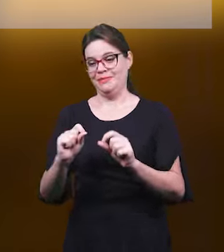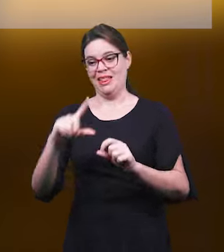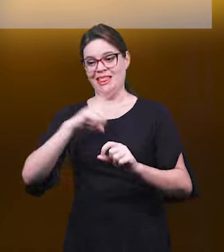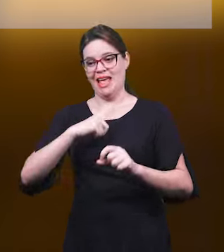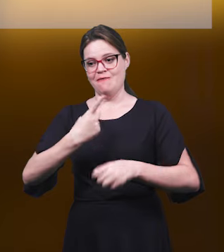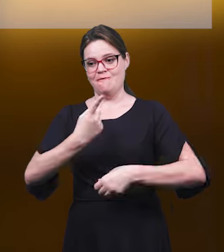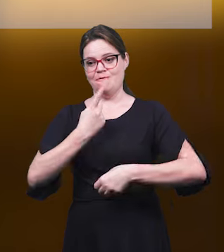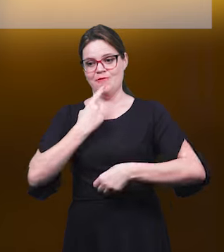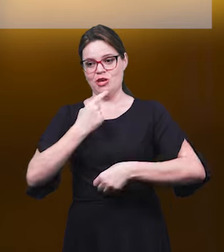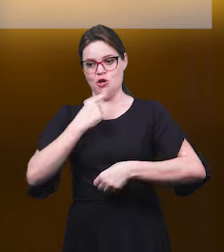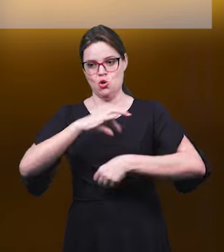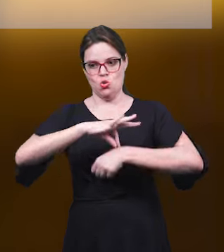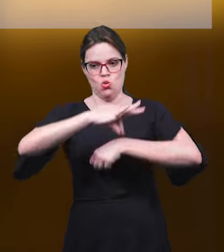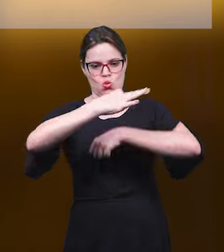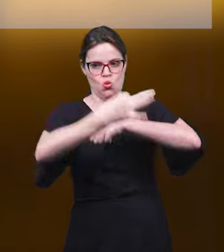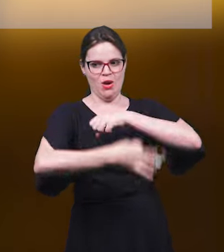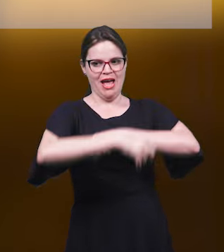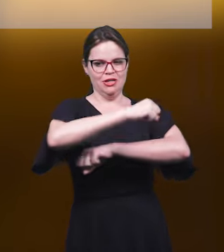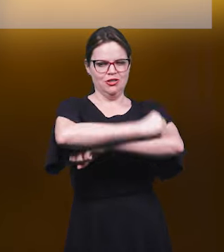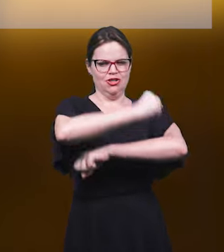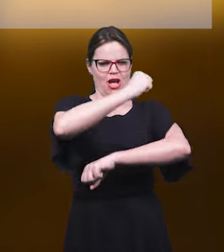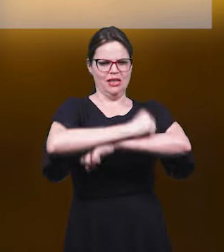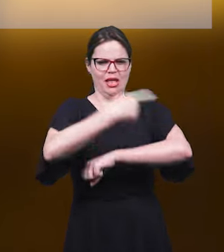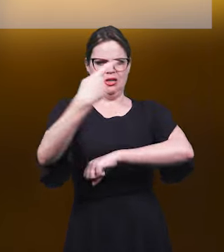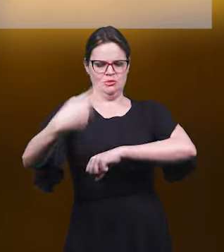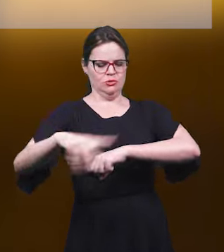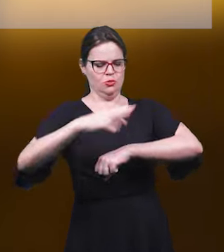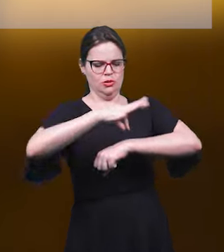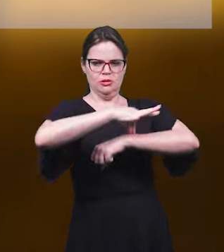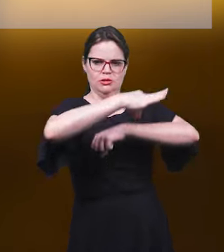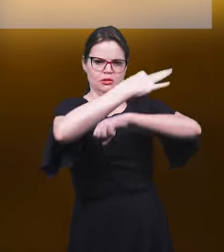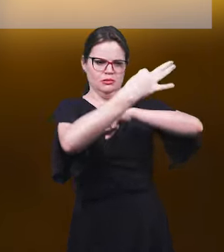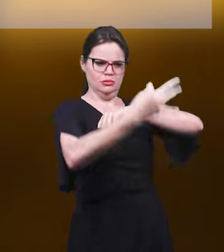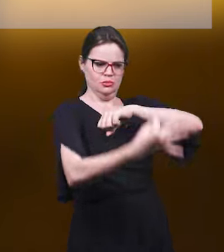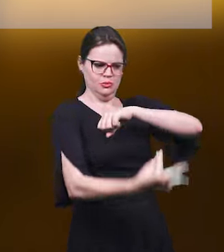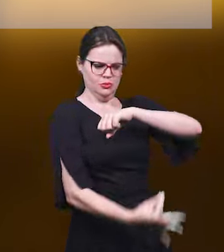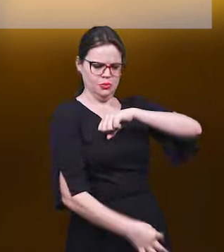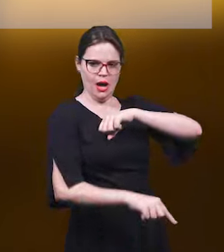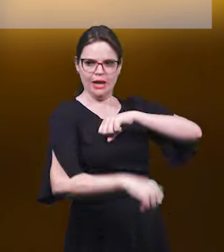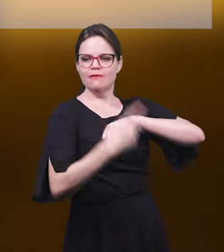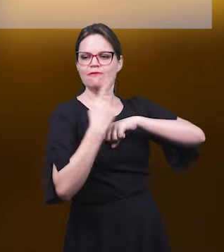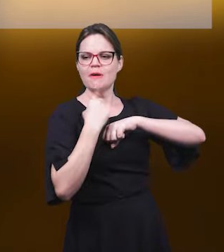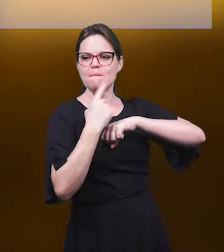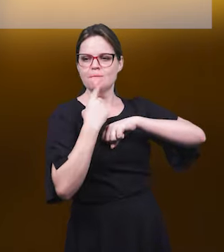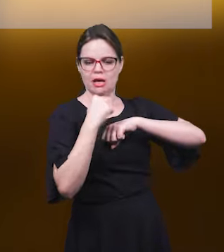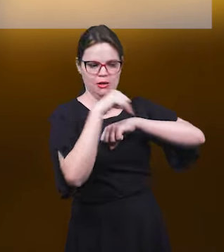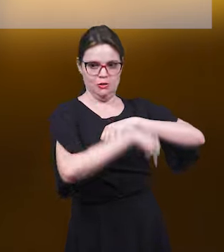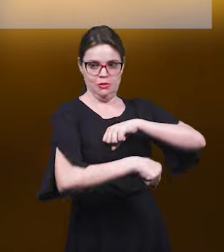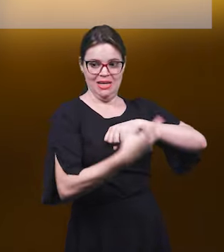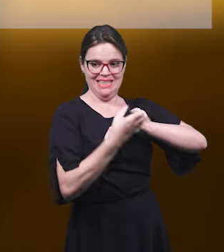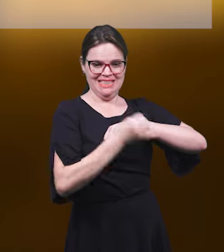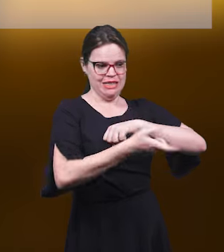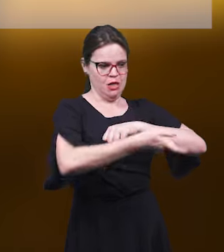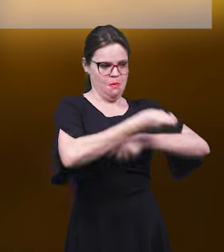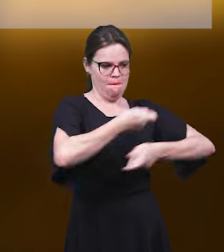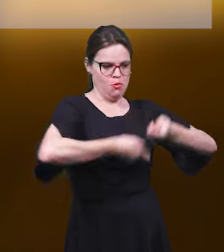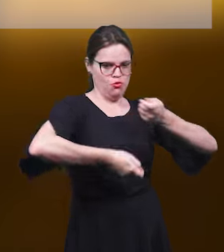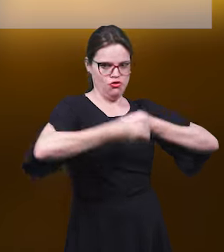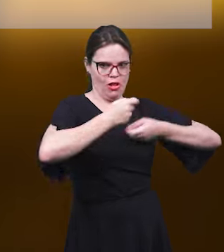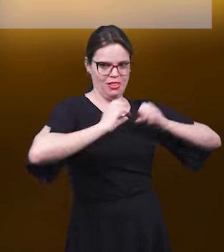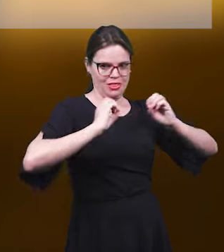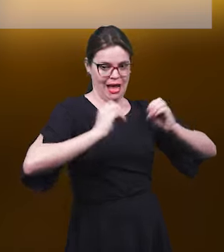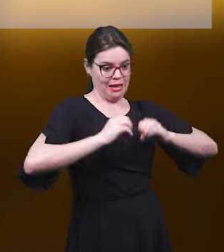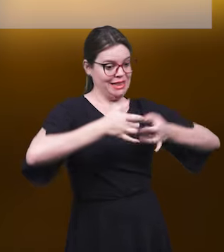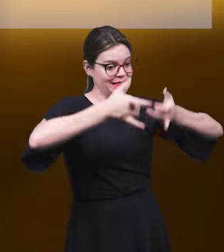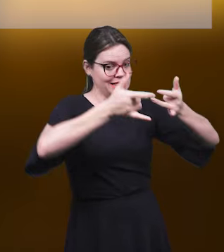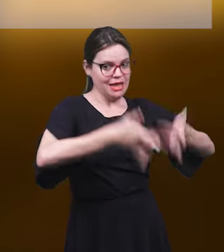de escarlata à janela por onde nos fizeste descer, e se não recolheres em casa